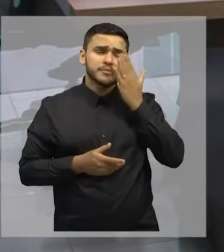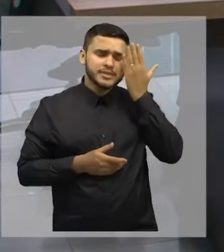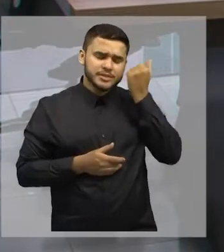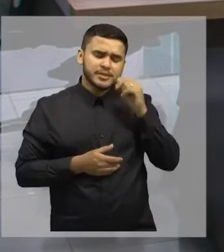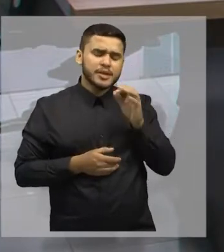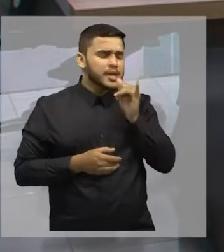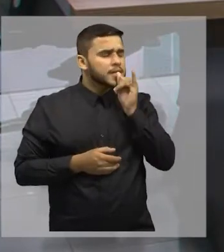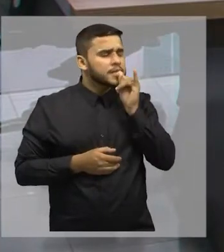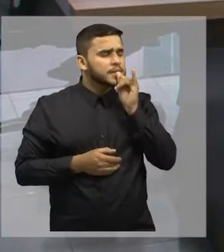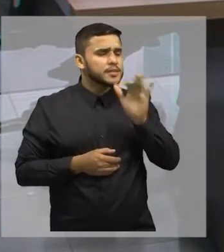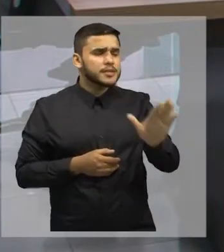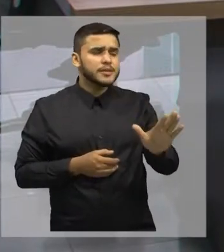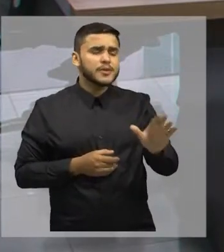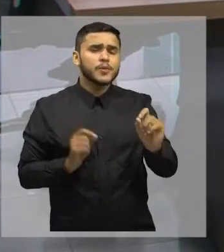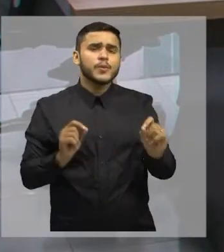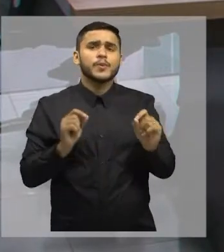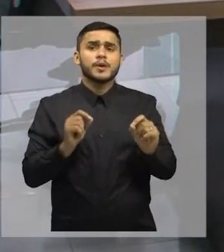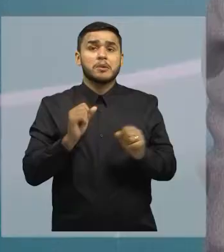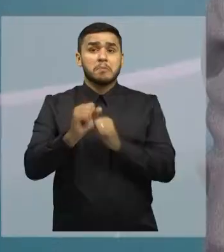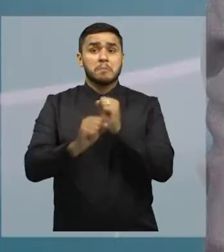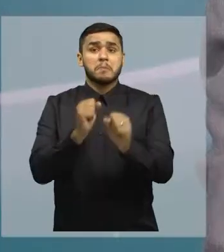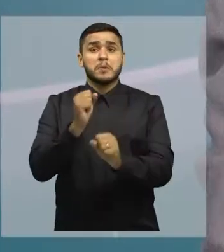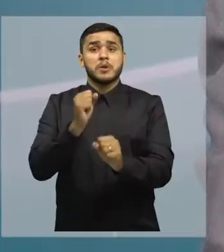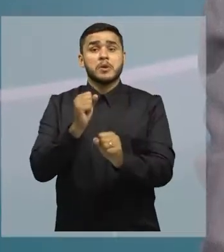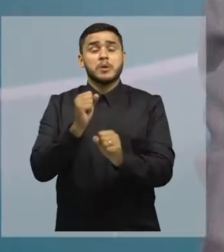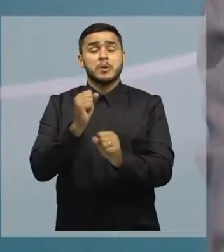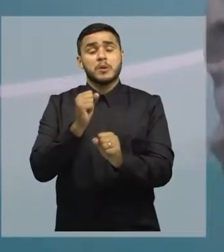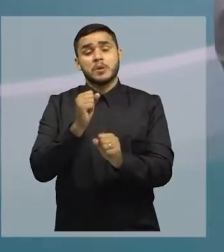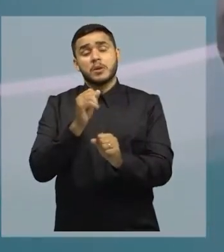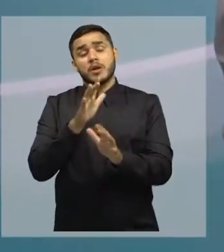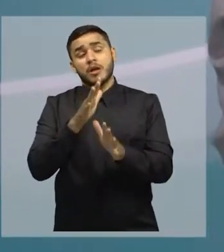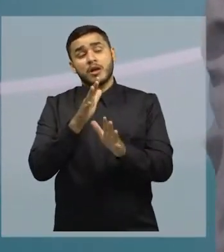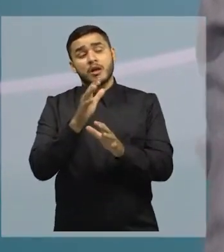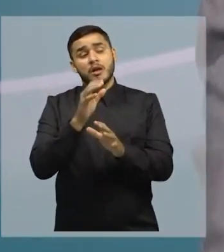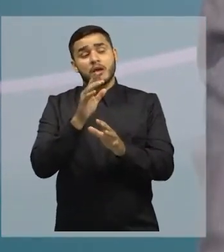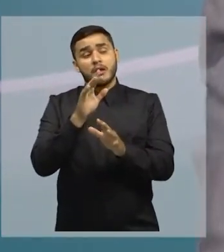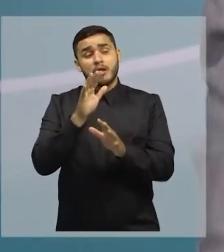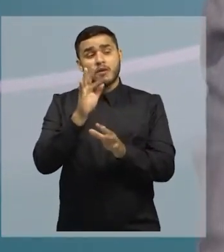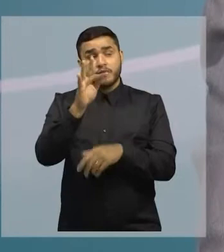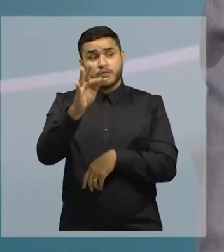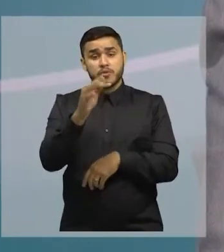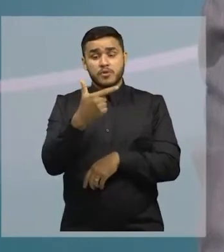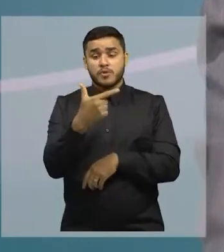sobre a parcialidade ou imparcialidade do juiz Moro, que vai ter que ser decidido.